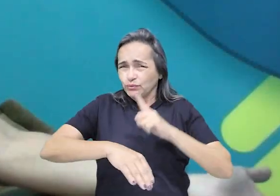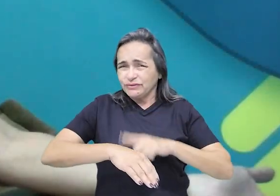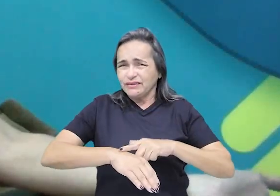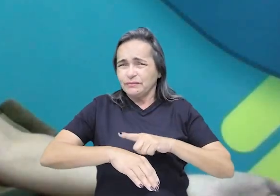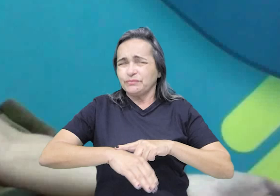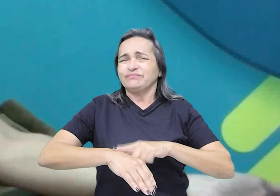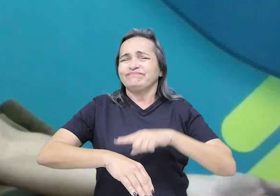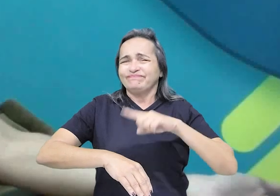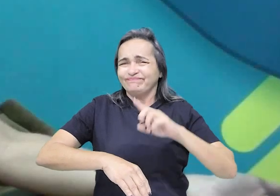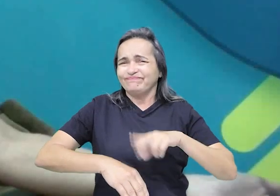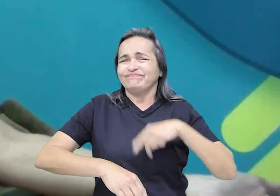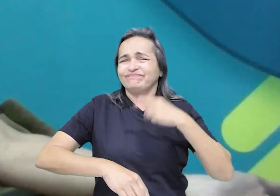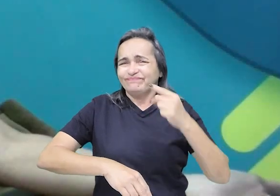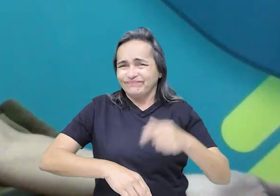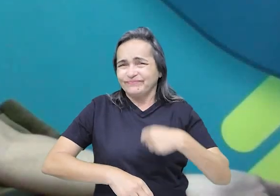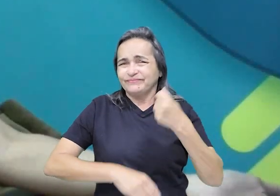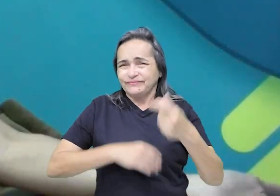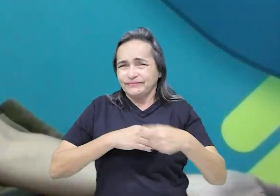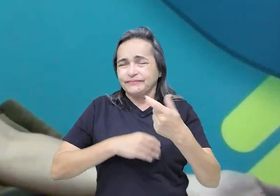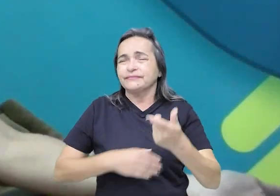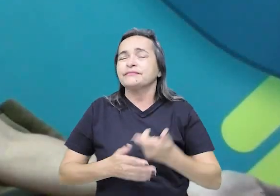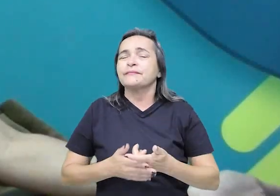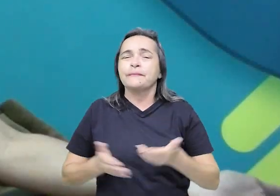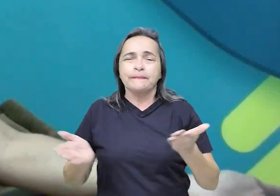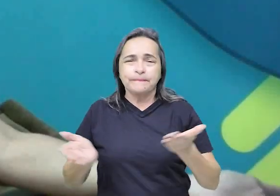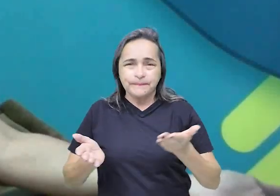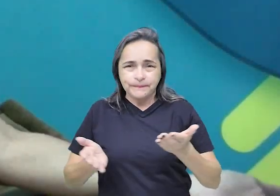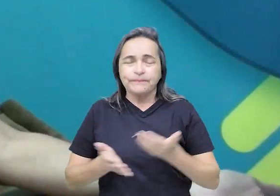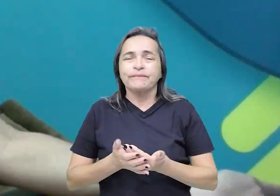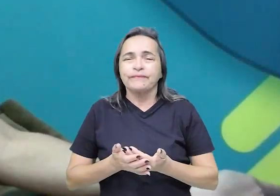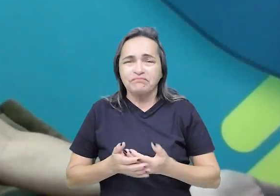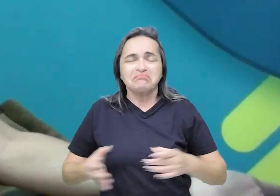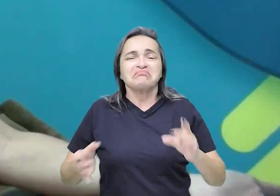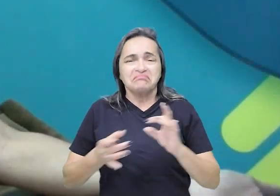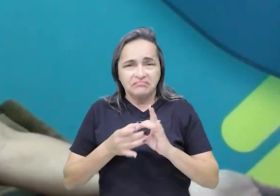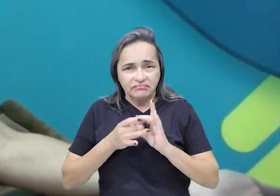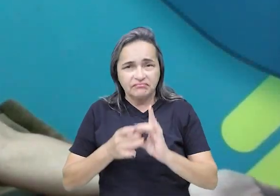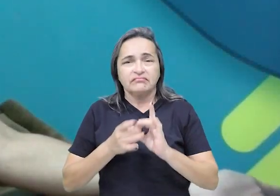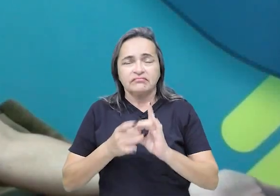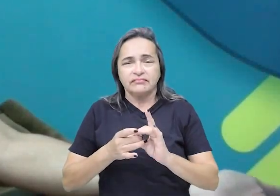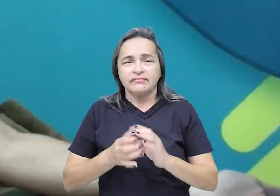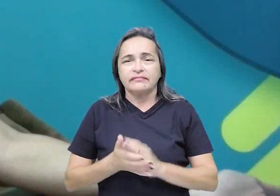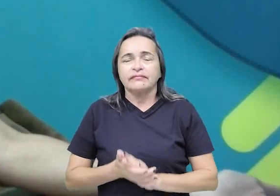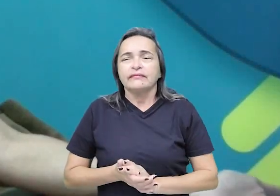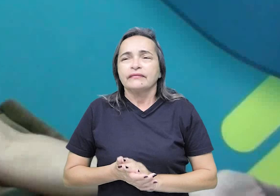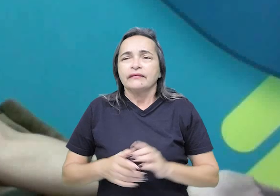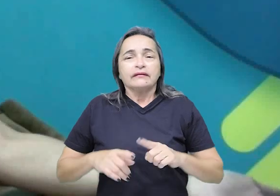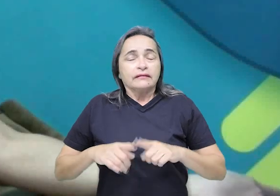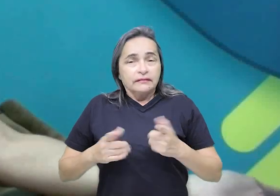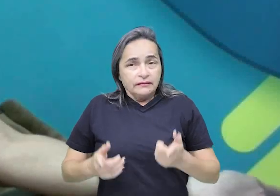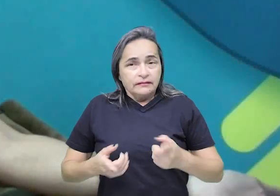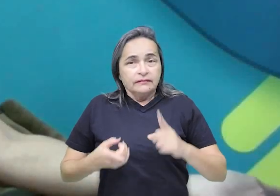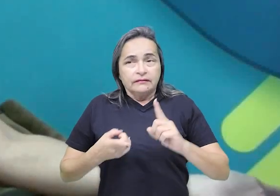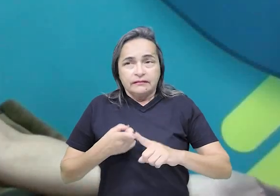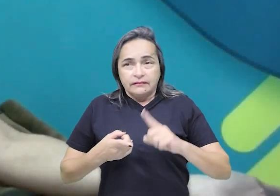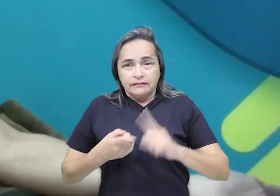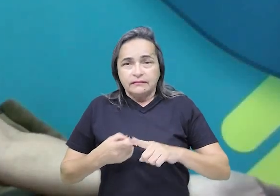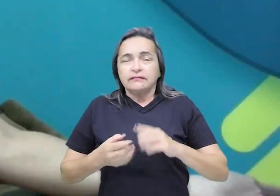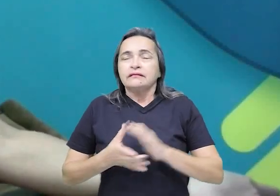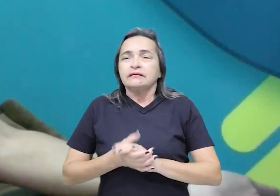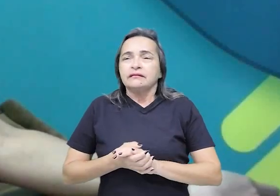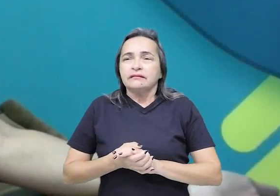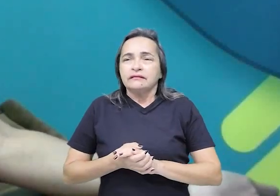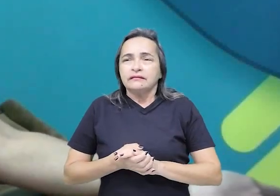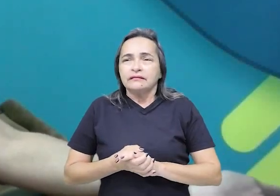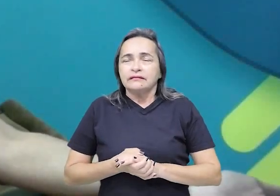tempo prolongado. Então, hoje em dia, está muito atrelado a isso. Porém, também está muito